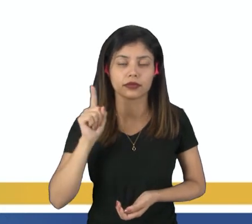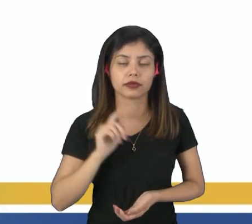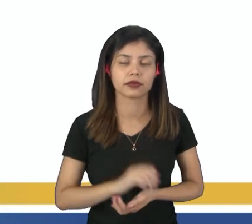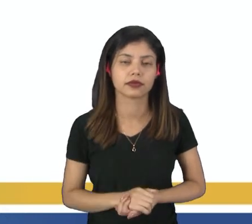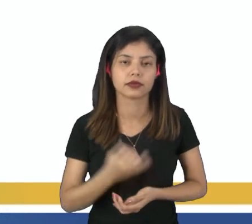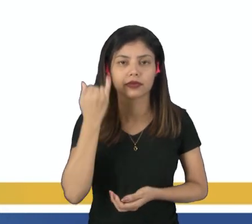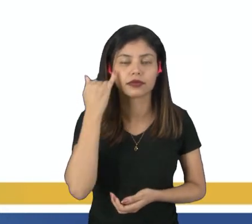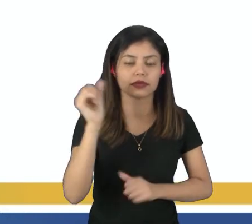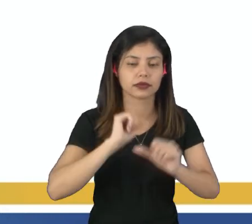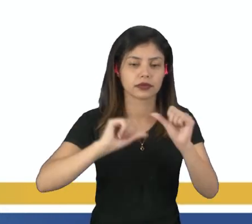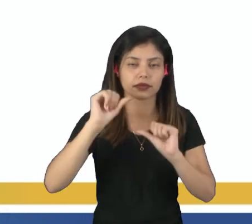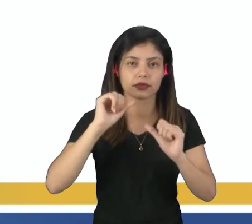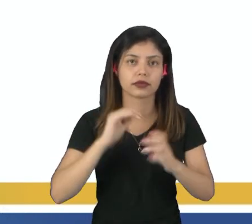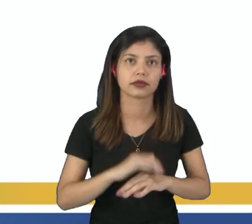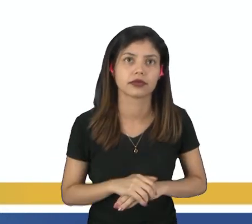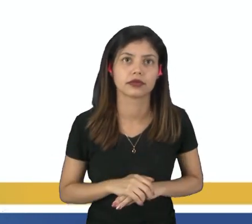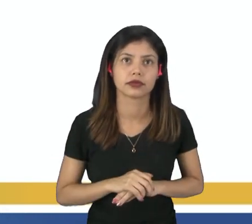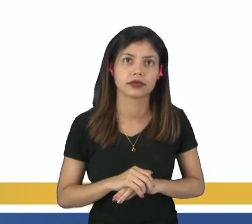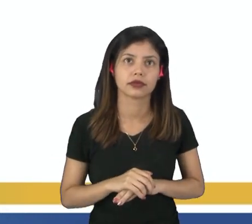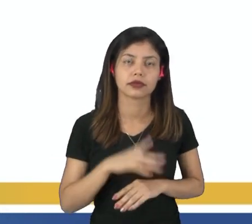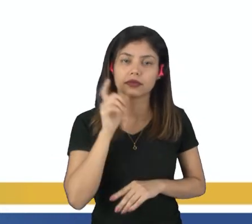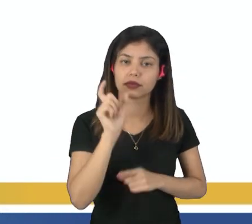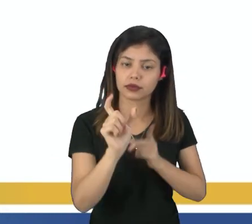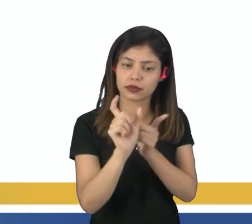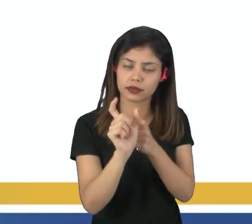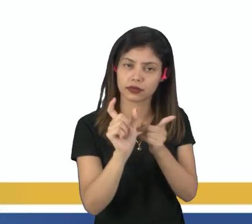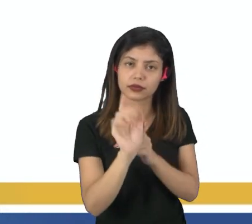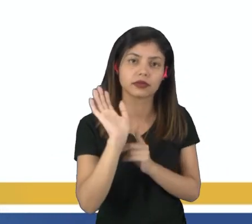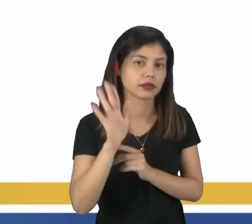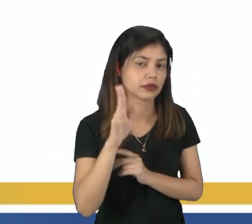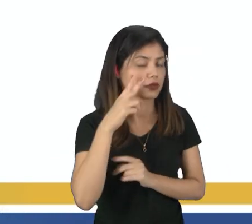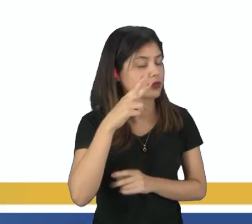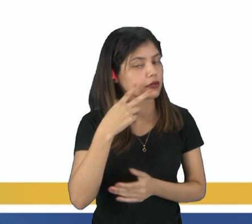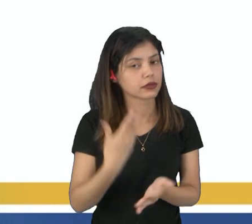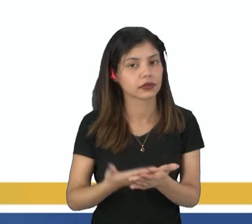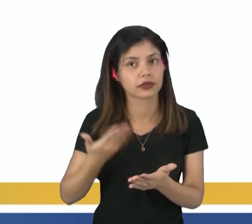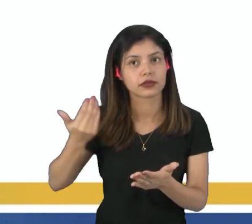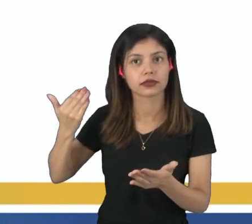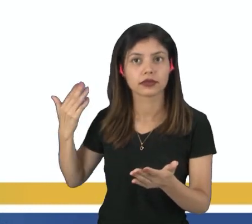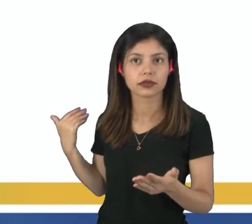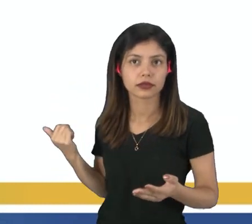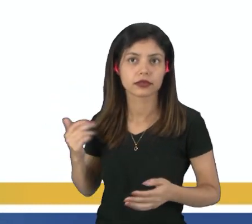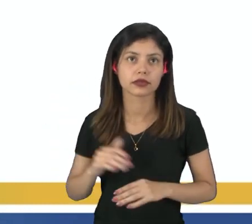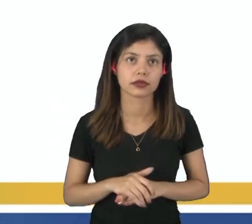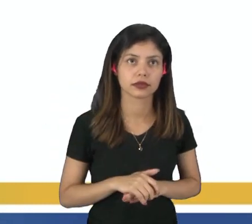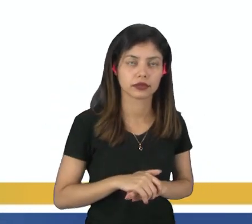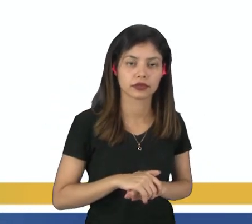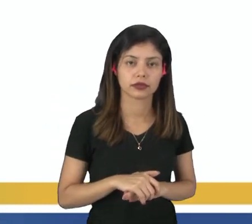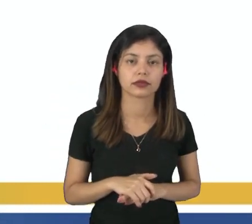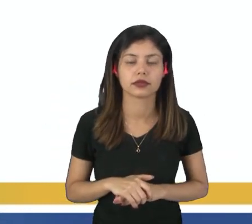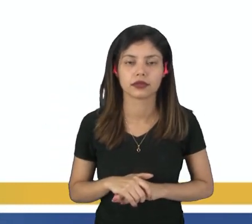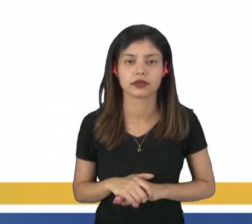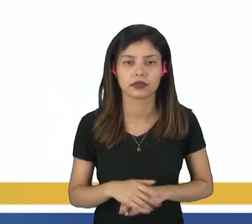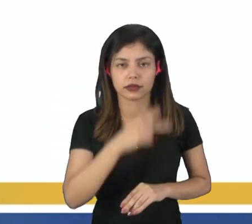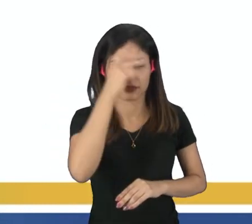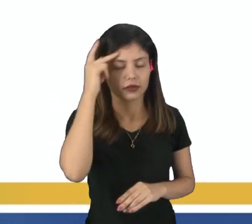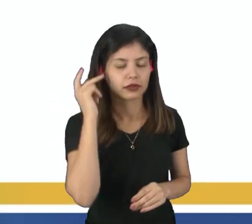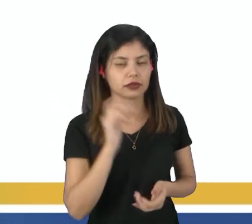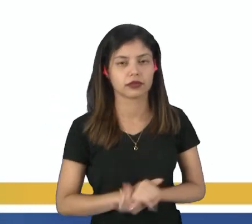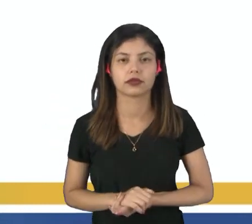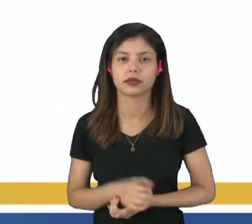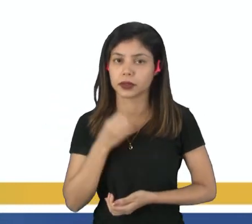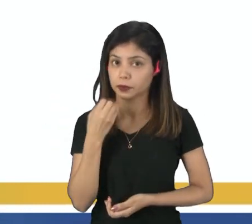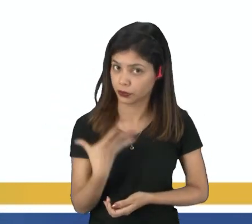uma ideia de oposição, de palavras que nós já vimos anteriormente. Então, as pessoas não